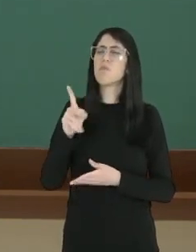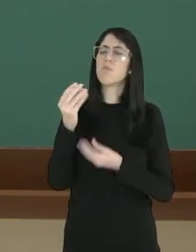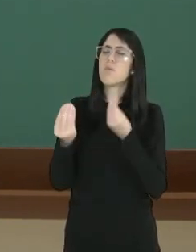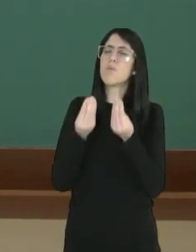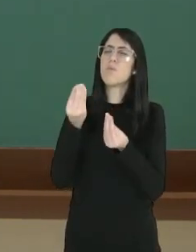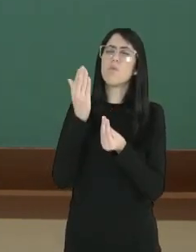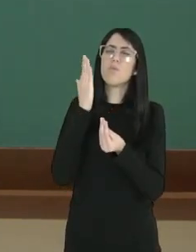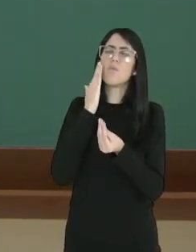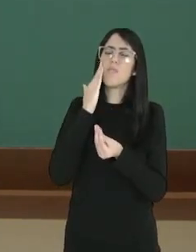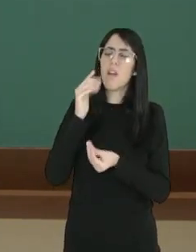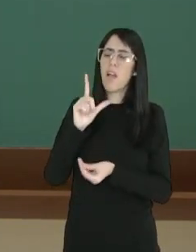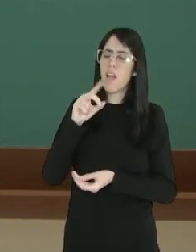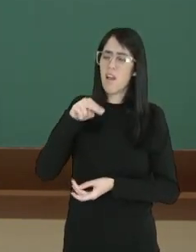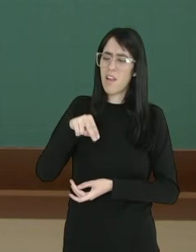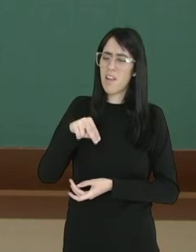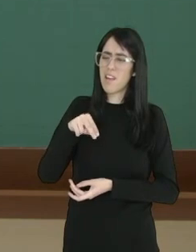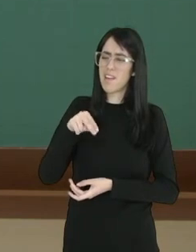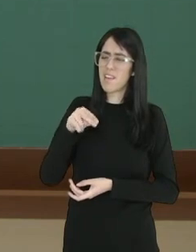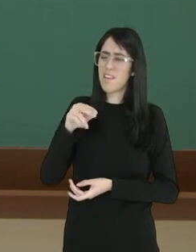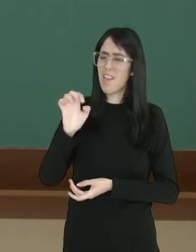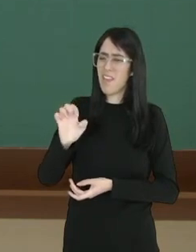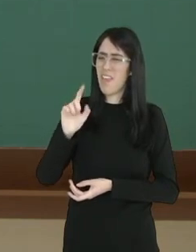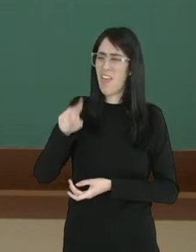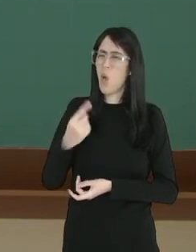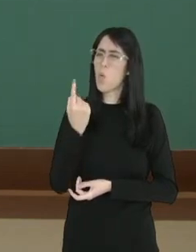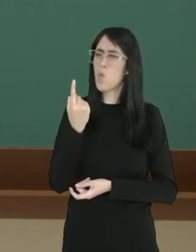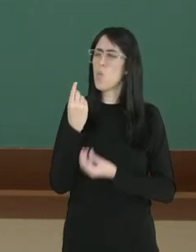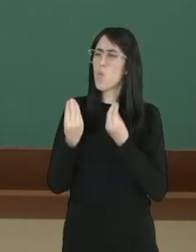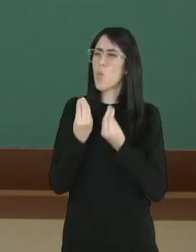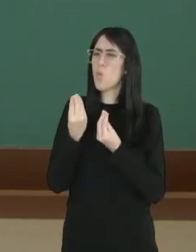que o ln de E é 1? Por quê,